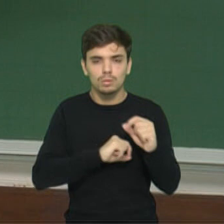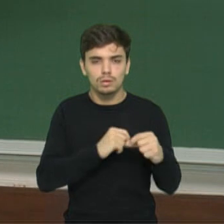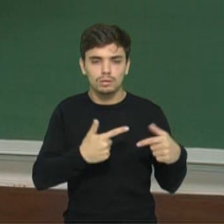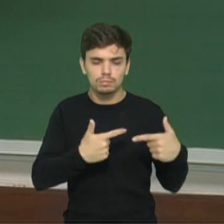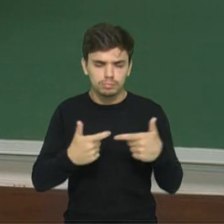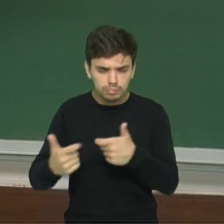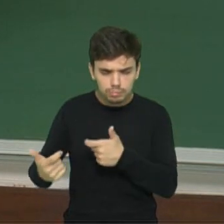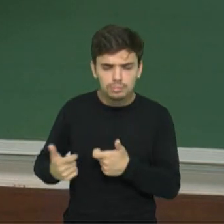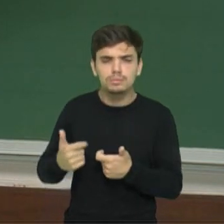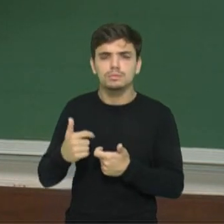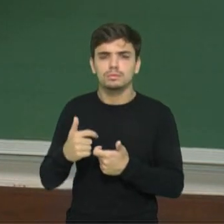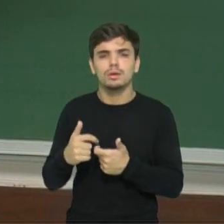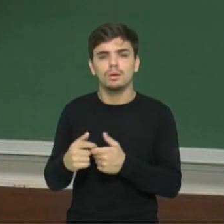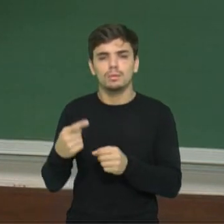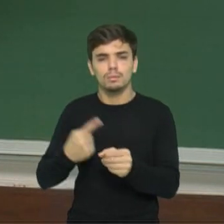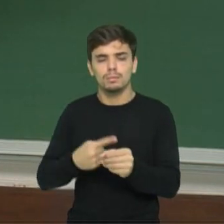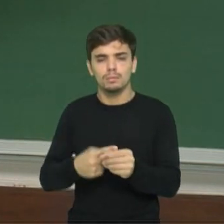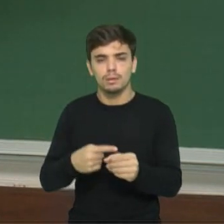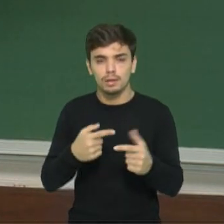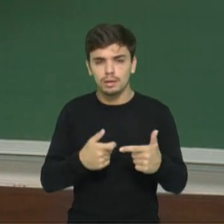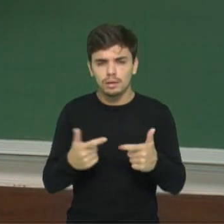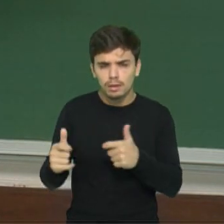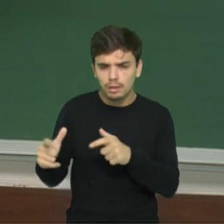que as guerrilhas elas foram